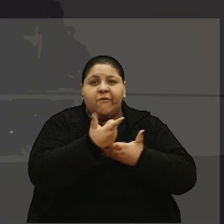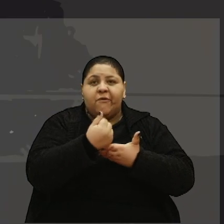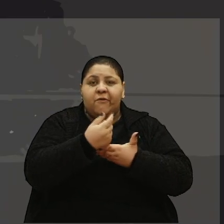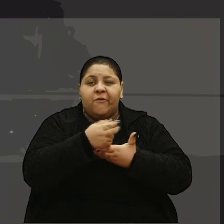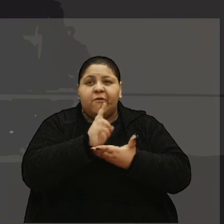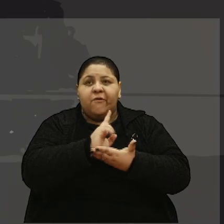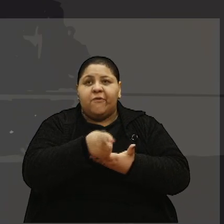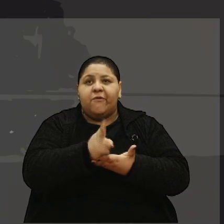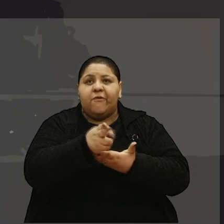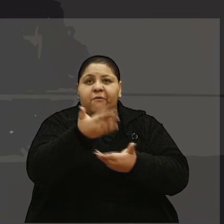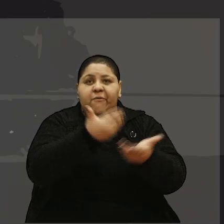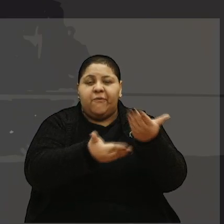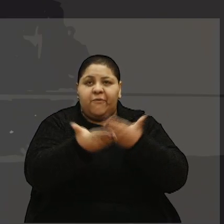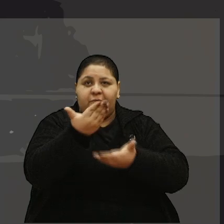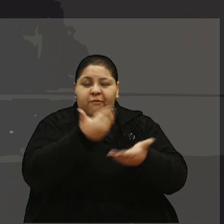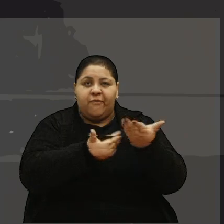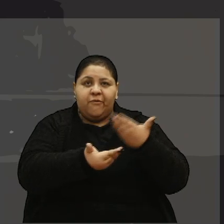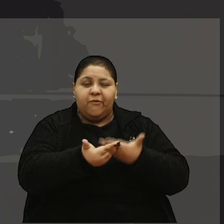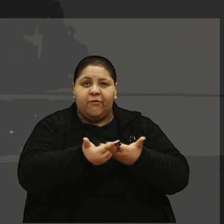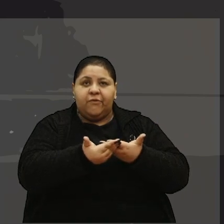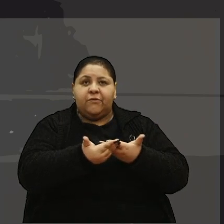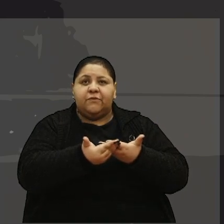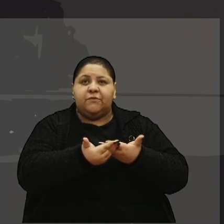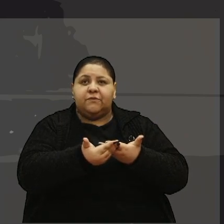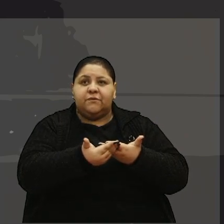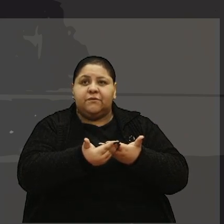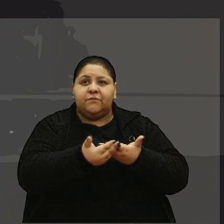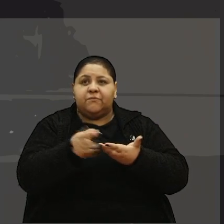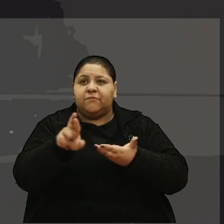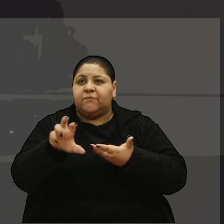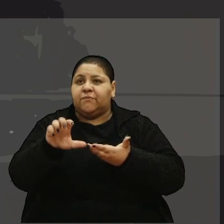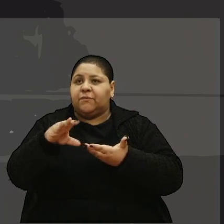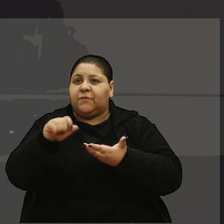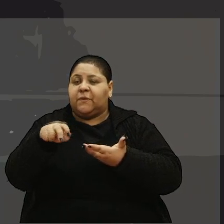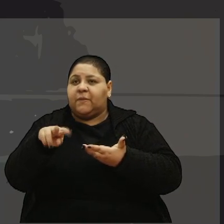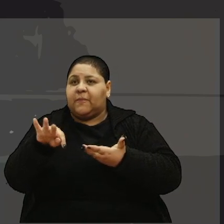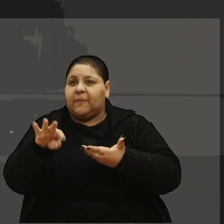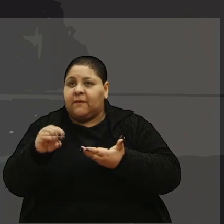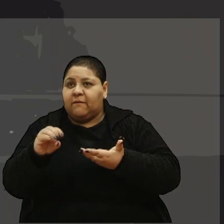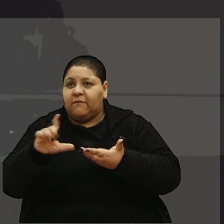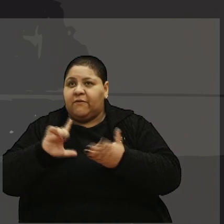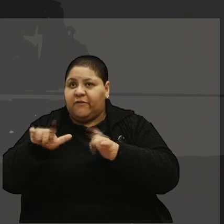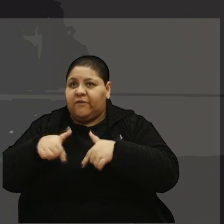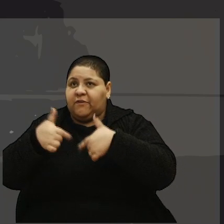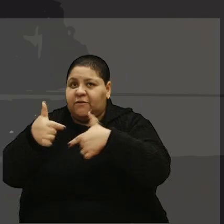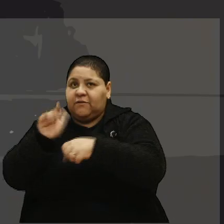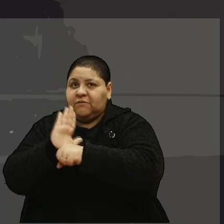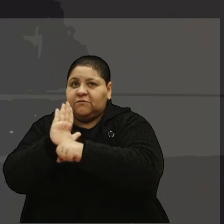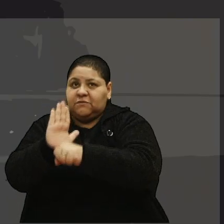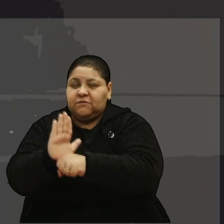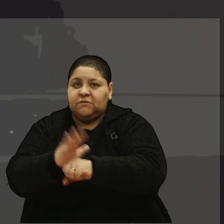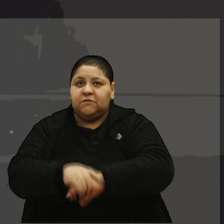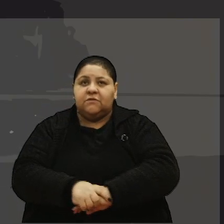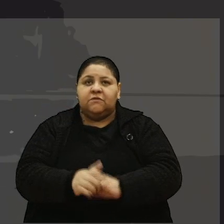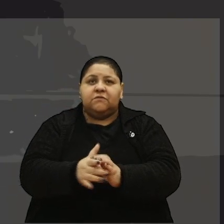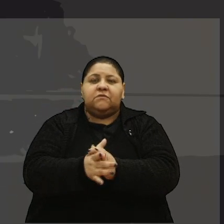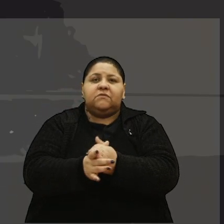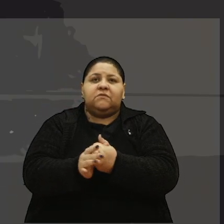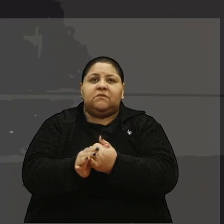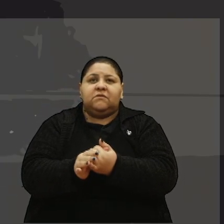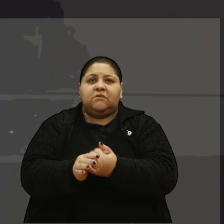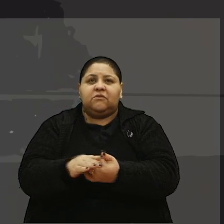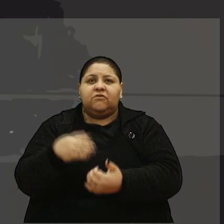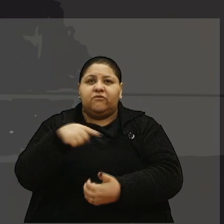manter o atendimento e o recanto. Segue com ações beneficentes. É sabido